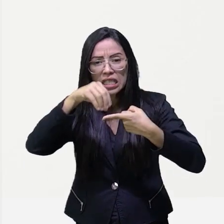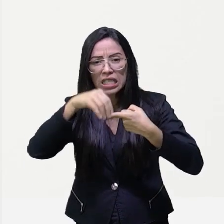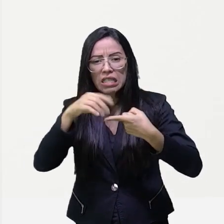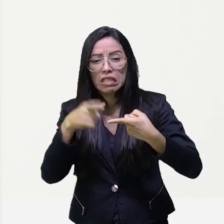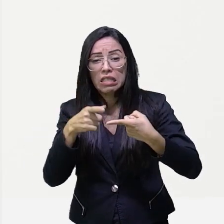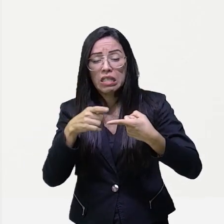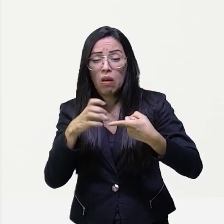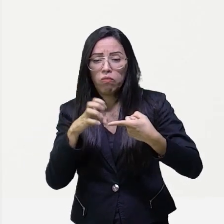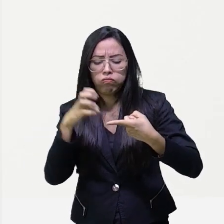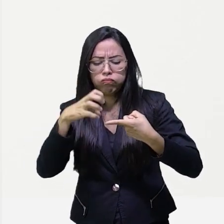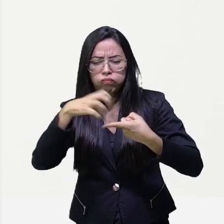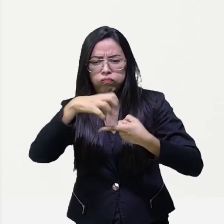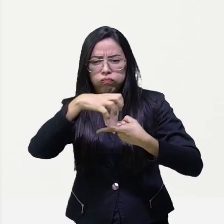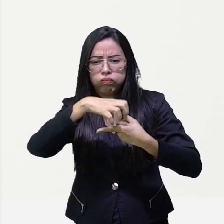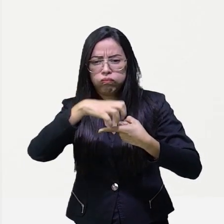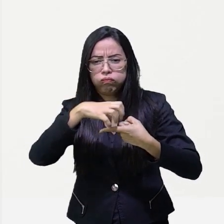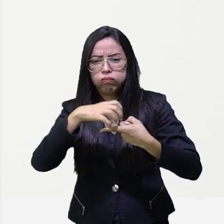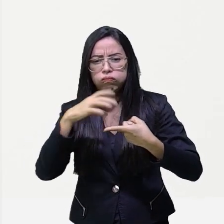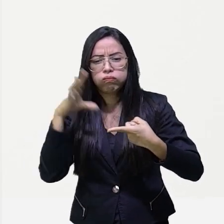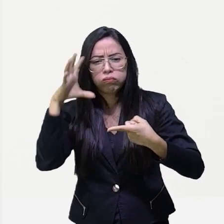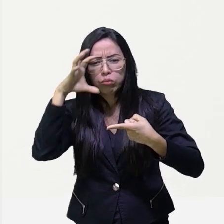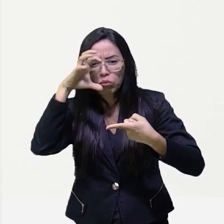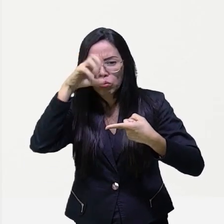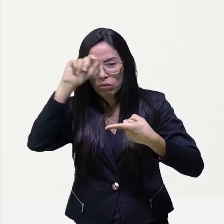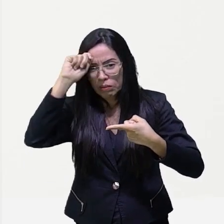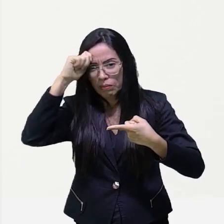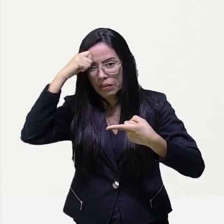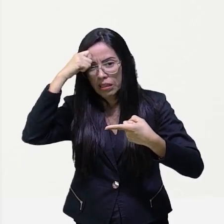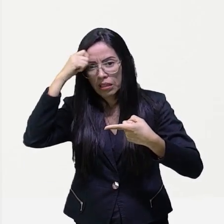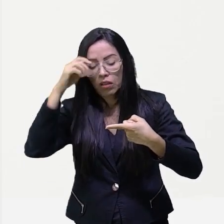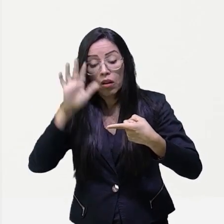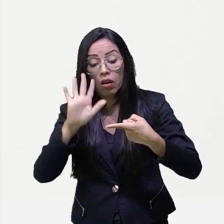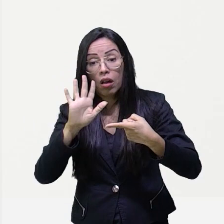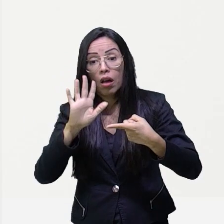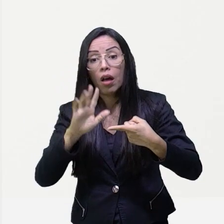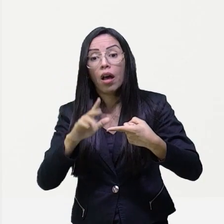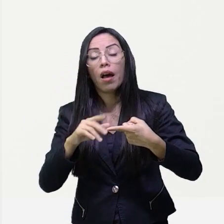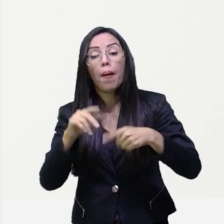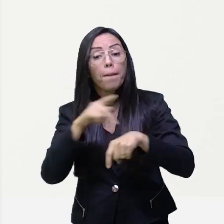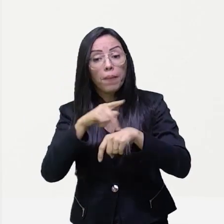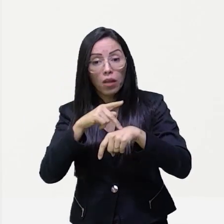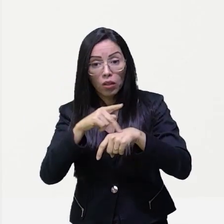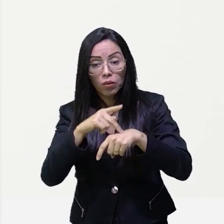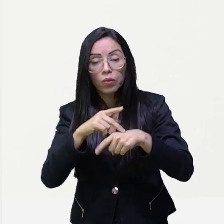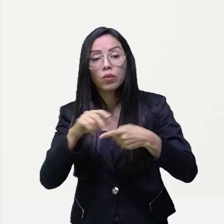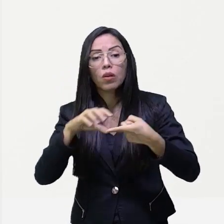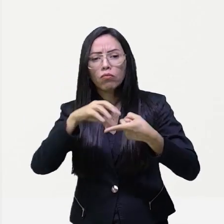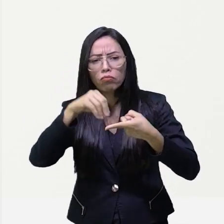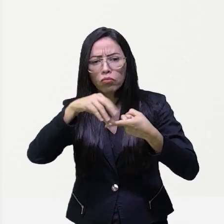mofo. A melhor solução apareceu em